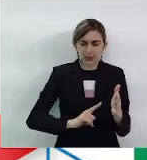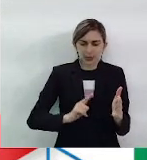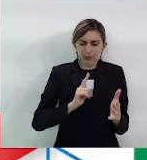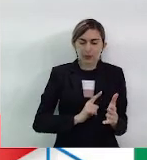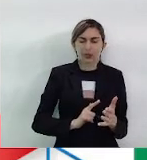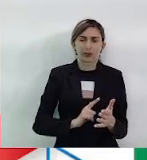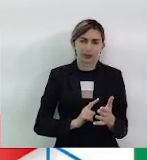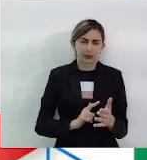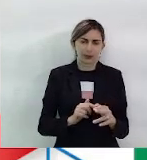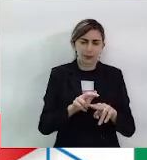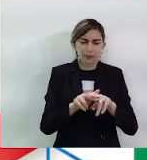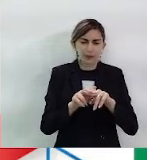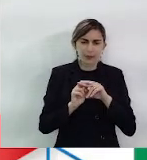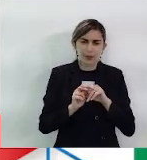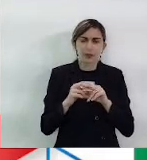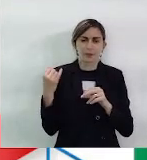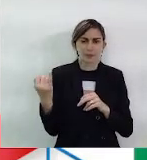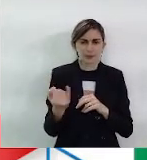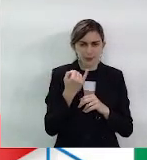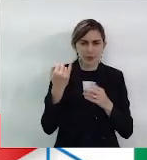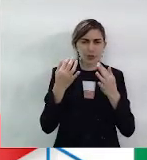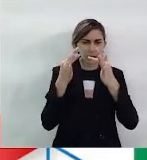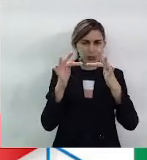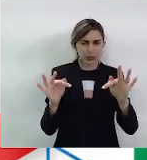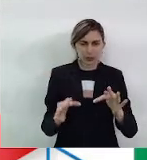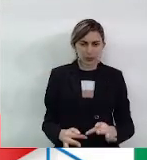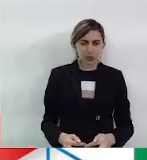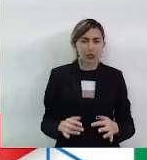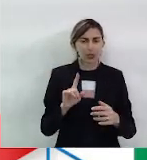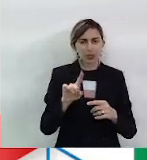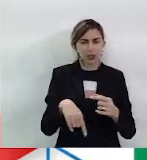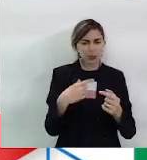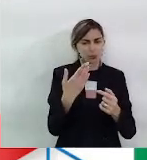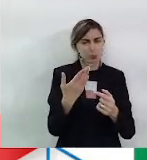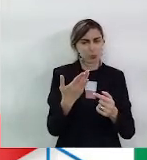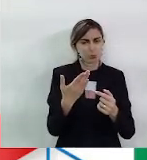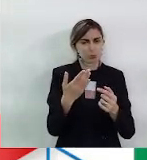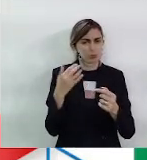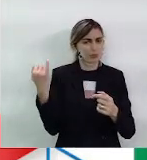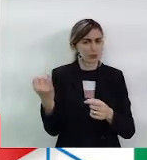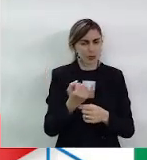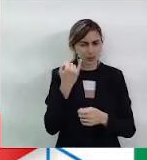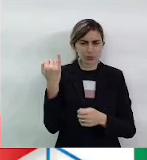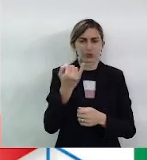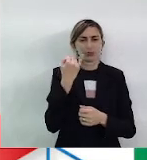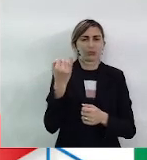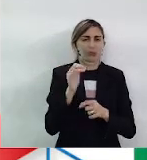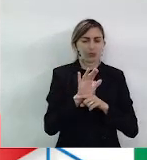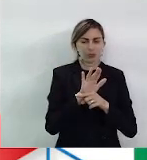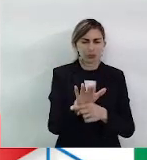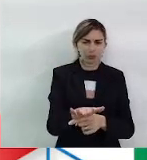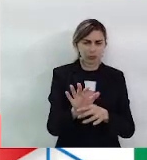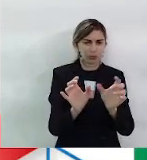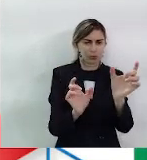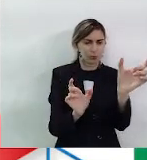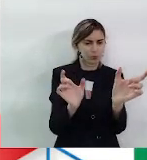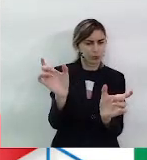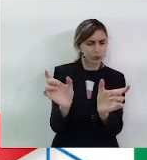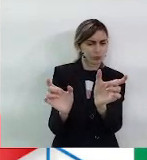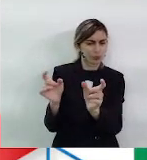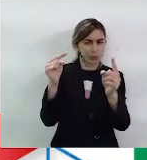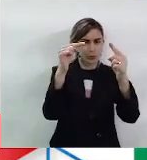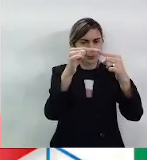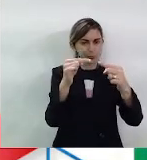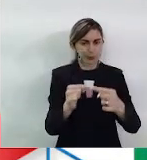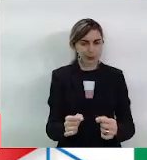agramatical. Por isso a importância da sintaxe, que é um instrumento indispensável para a correta